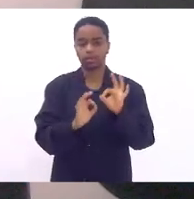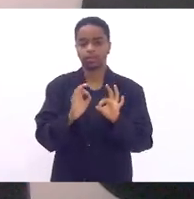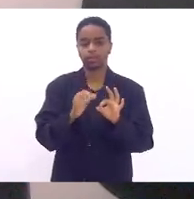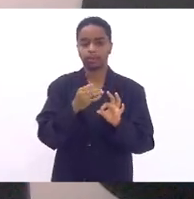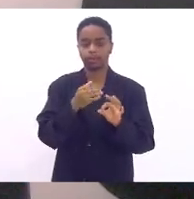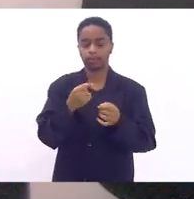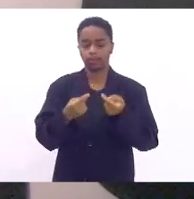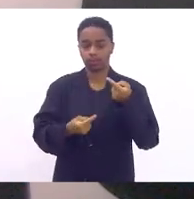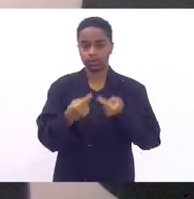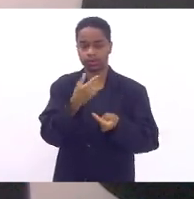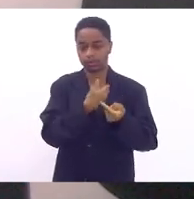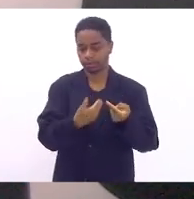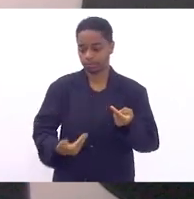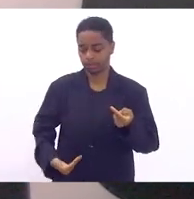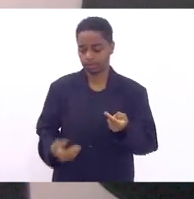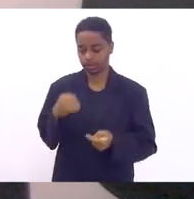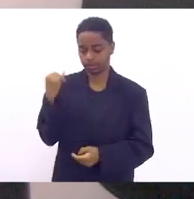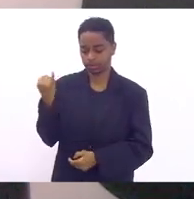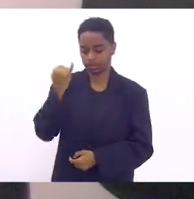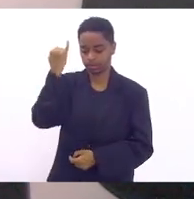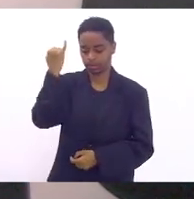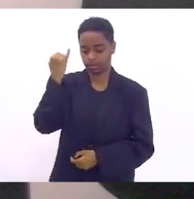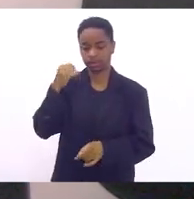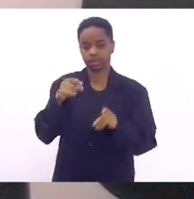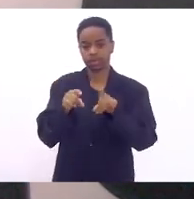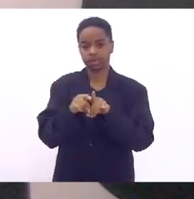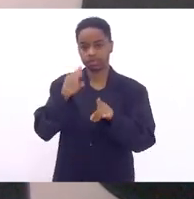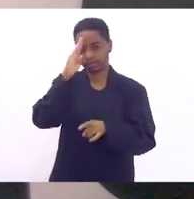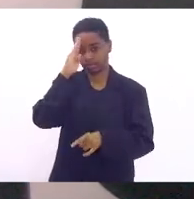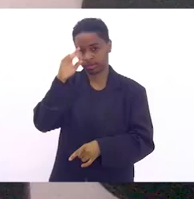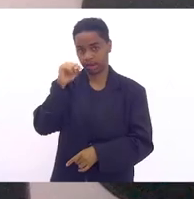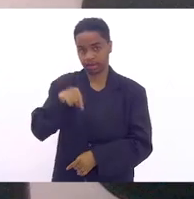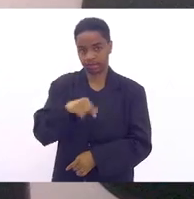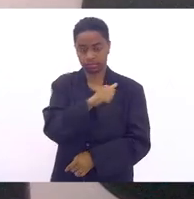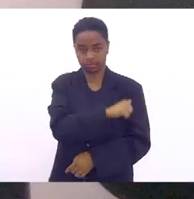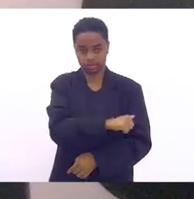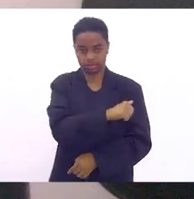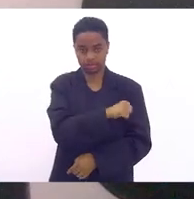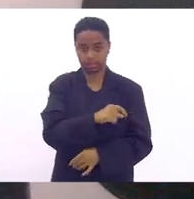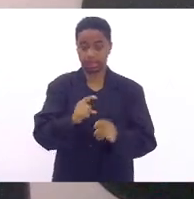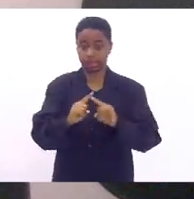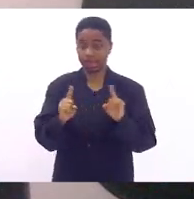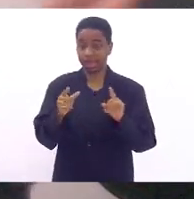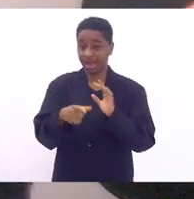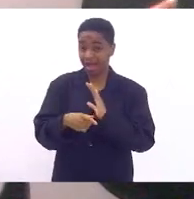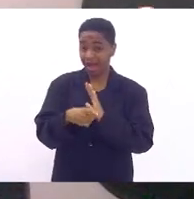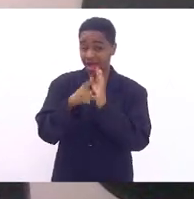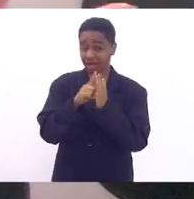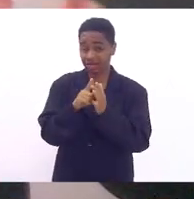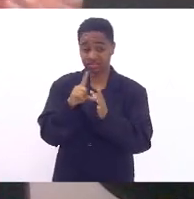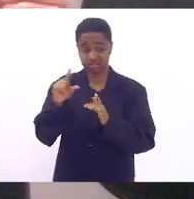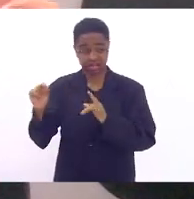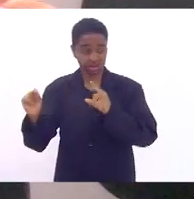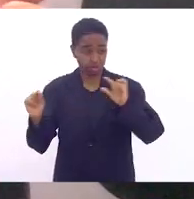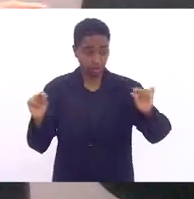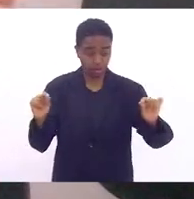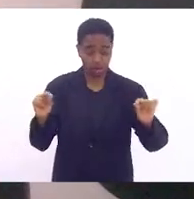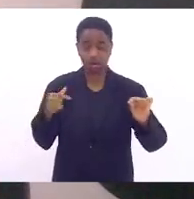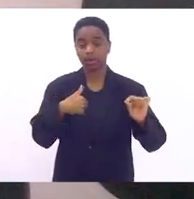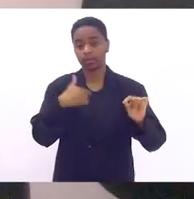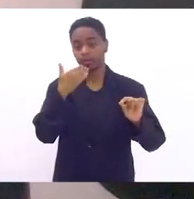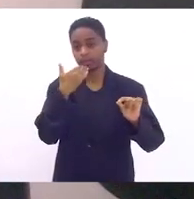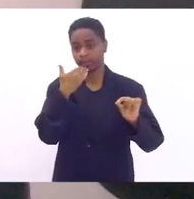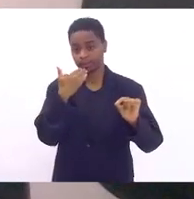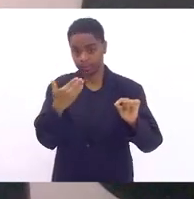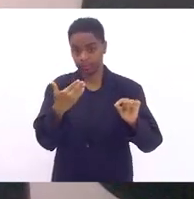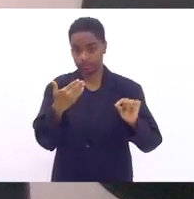pública tão e fundamental pro nosso Estado do Rio de Janeiro mas antes do Senhor sair também do Senhor eu vou pedir não é